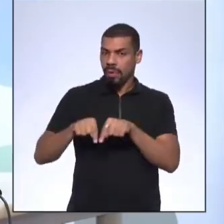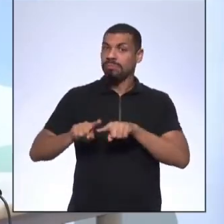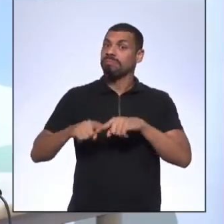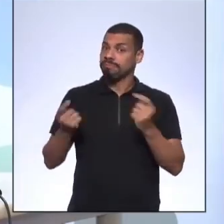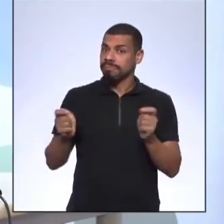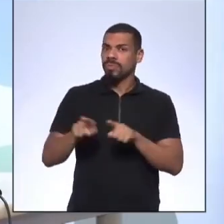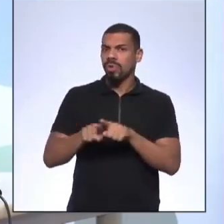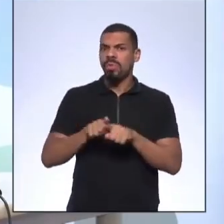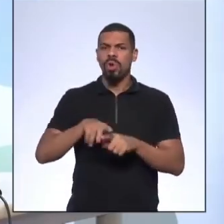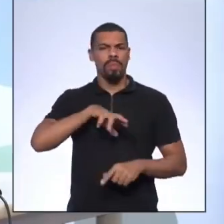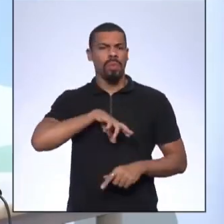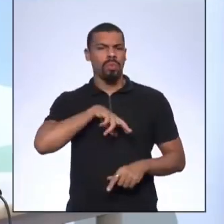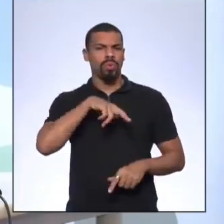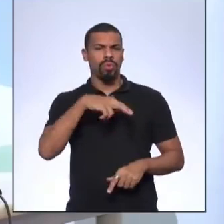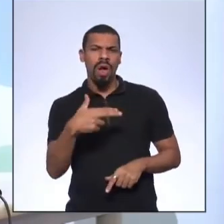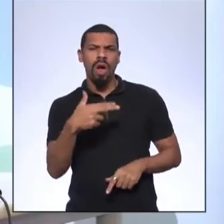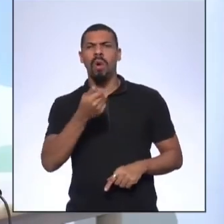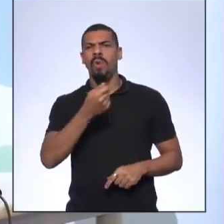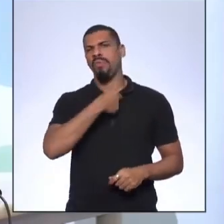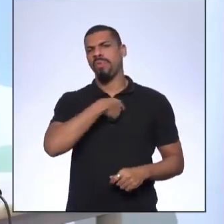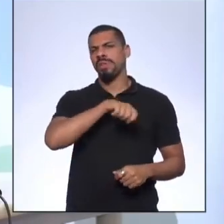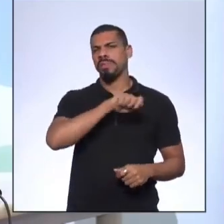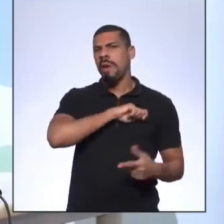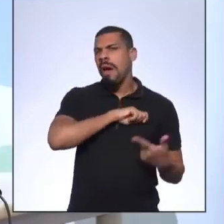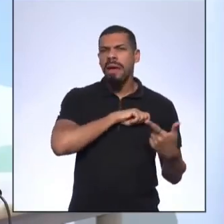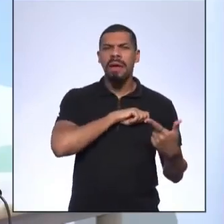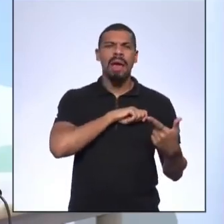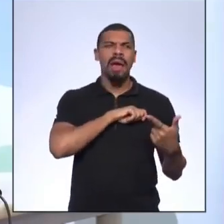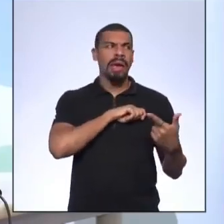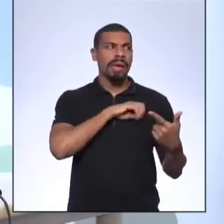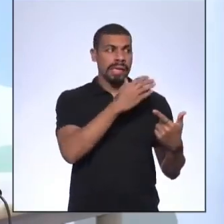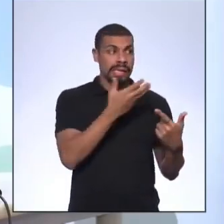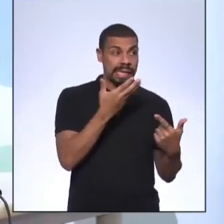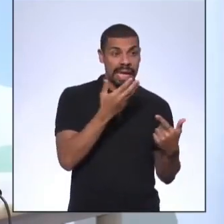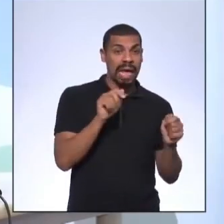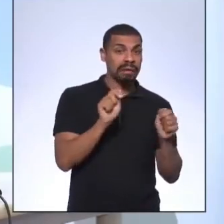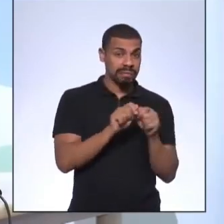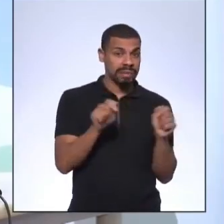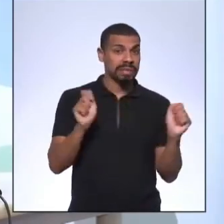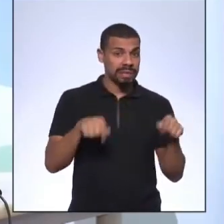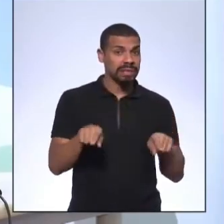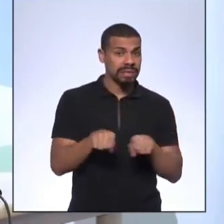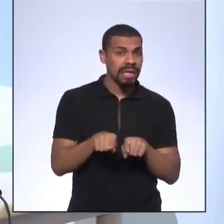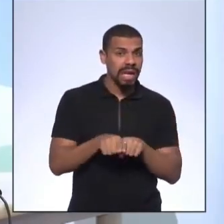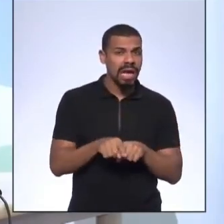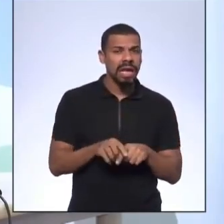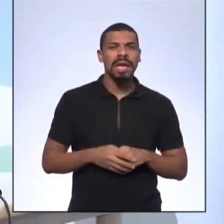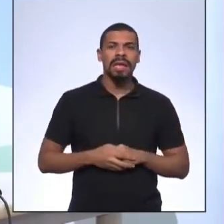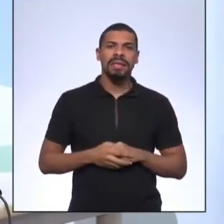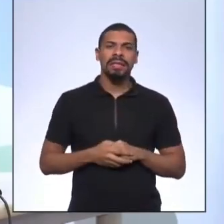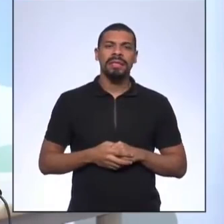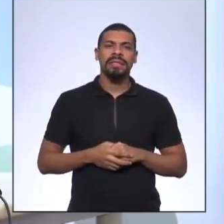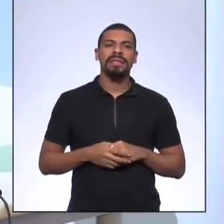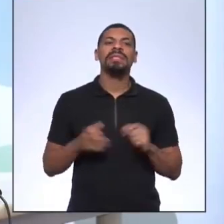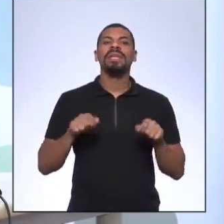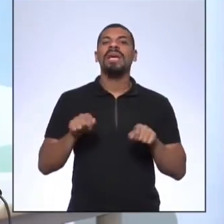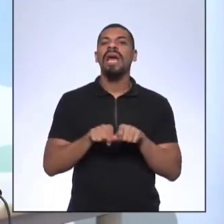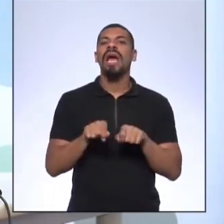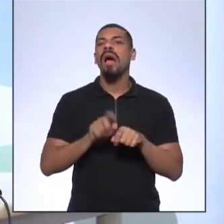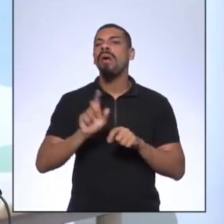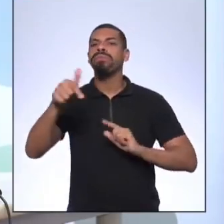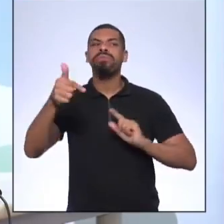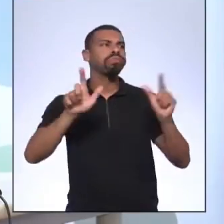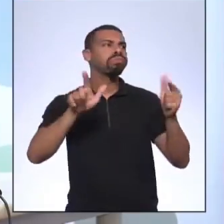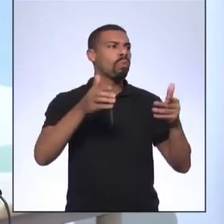se Portugal, Espanha quiserem fazer também o comércio marítimo, o comércio das especiarias, eles que arranjem